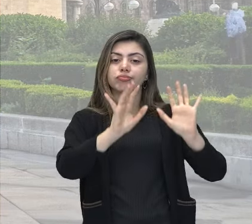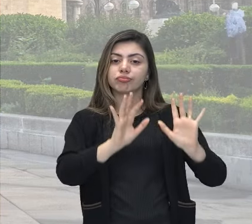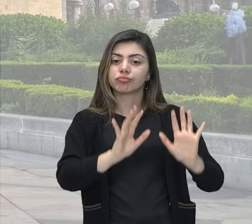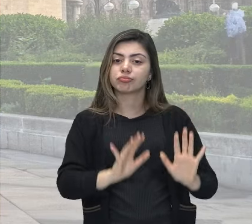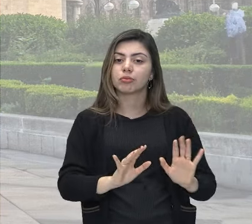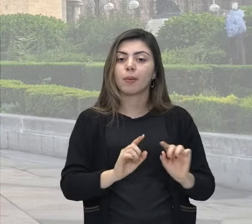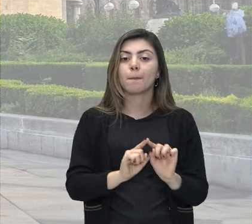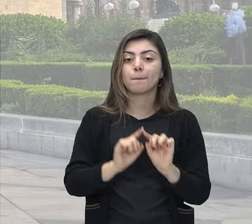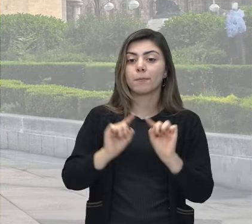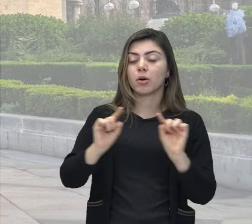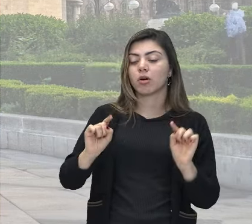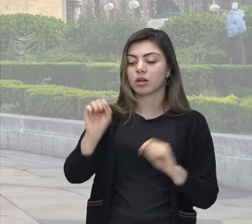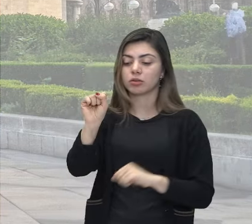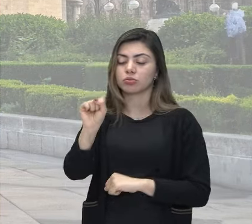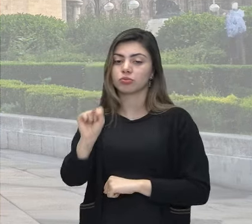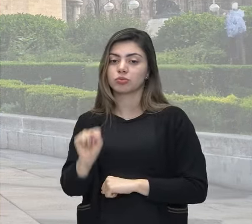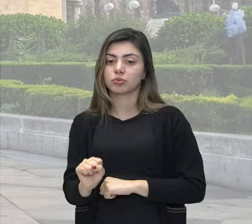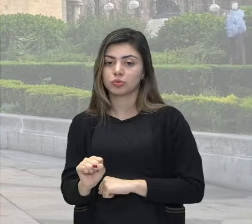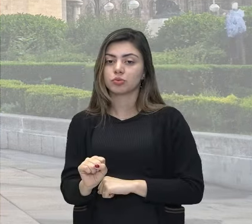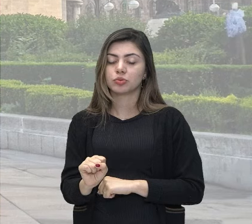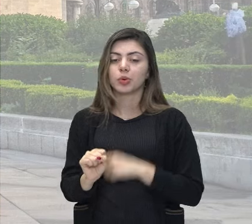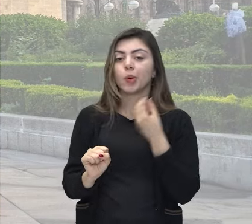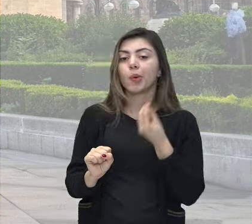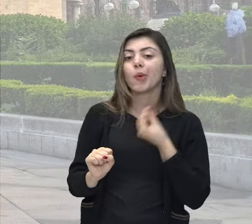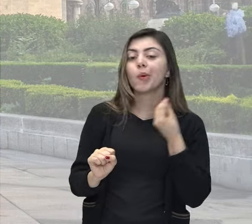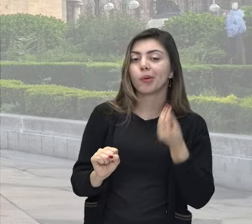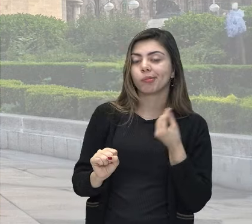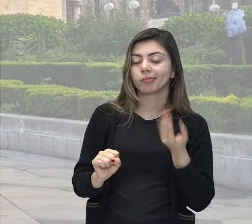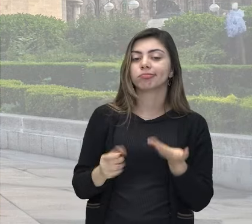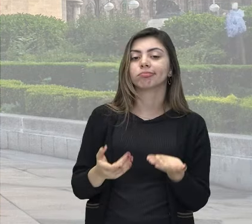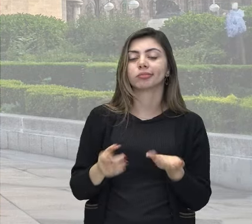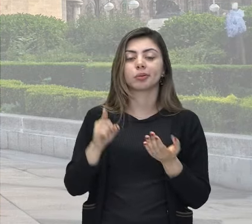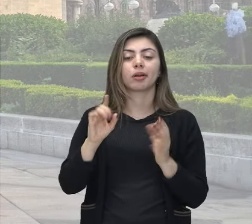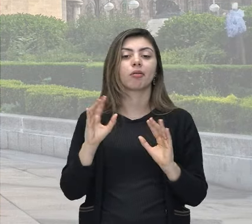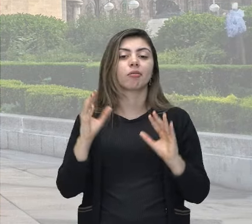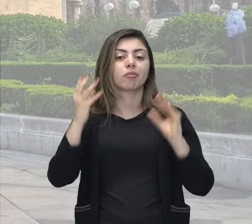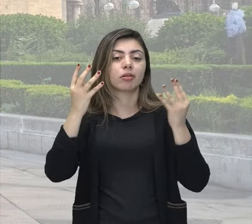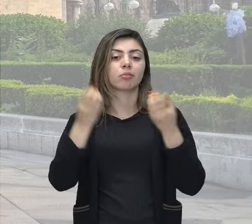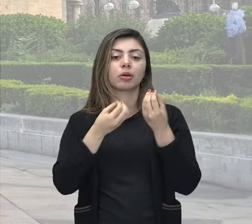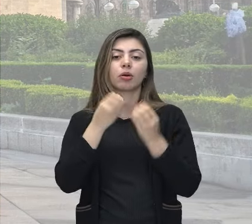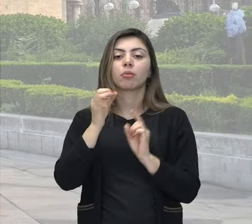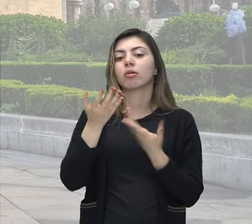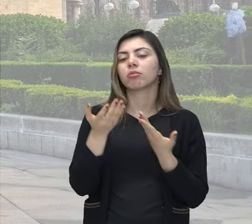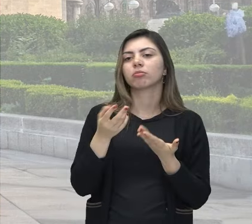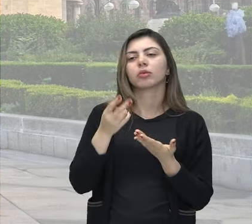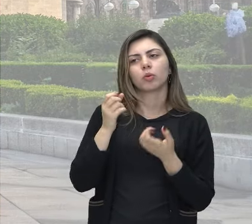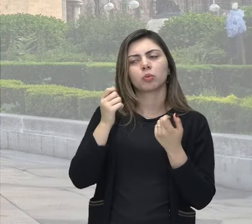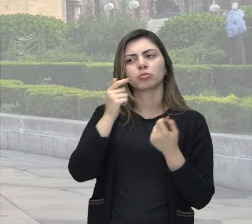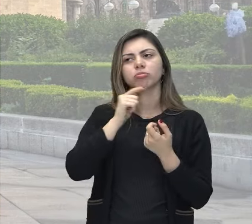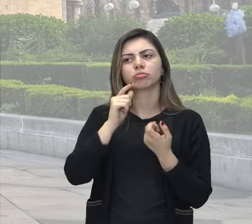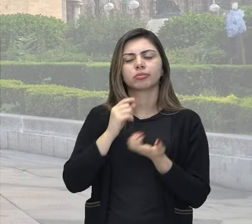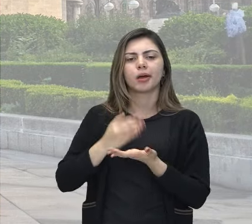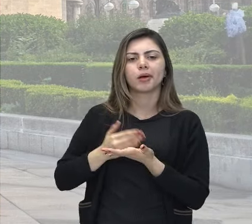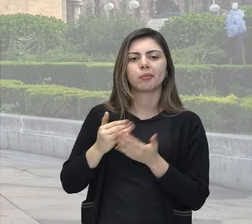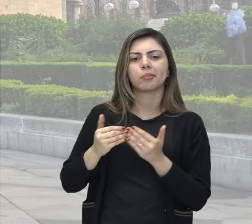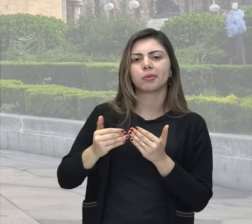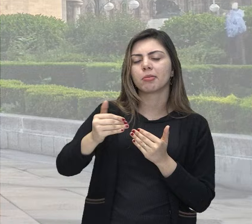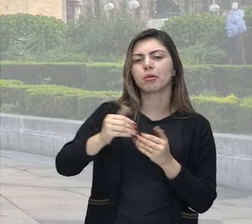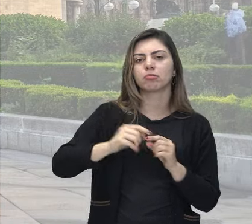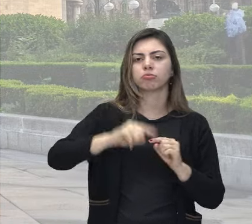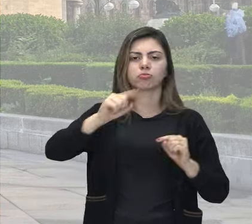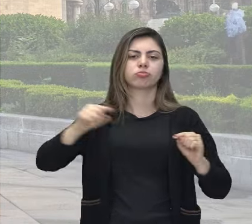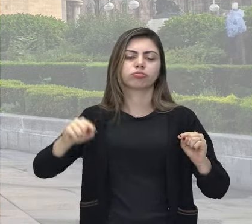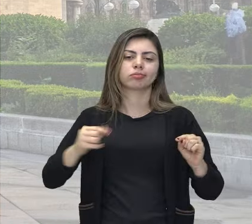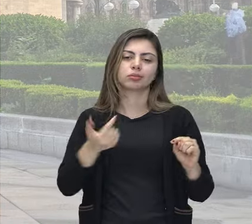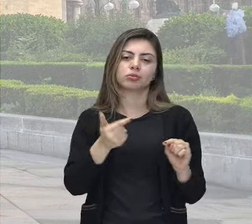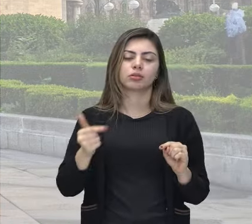na parte do clima do sul, essas temperaturas elas acabam sendo mais constantes ao longo do ano.